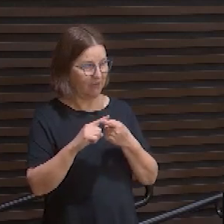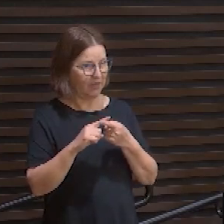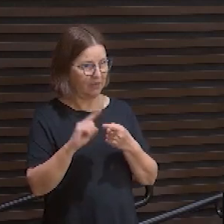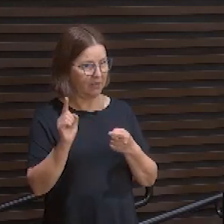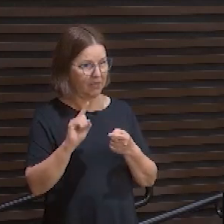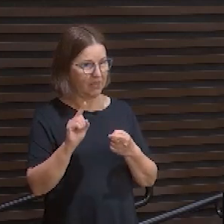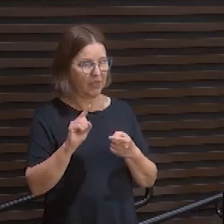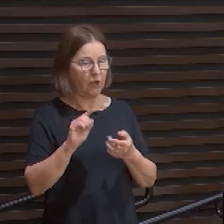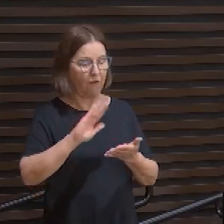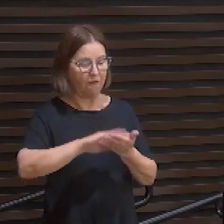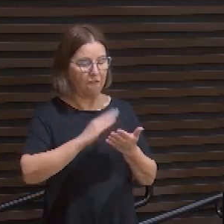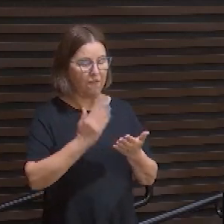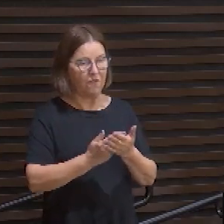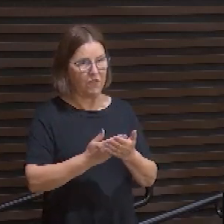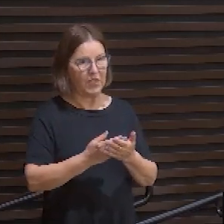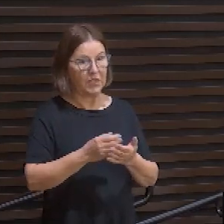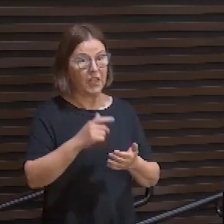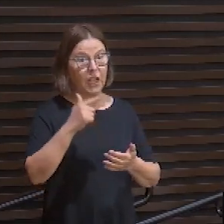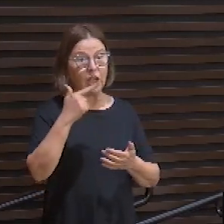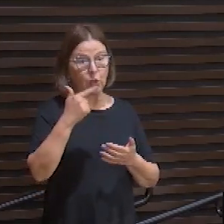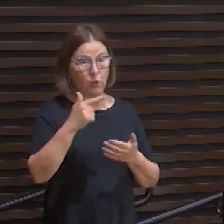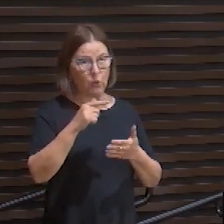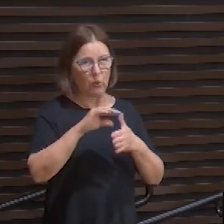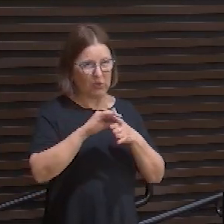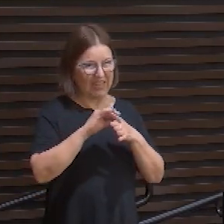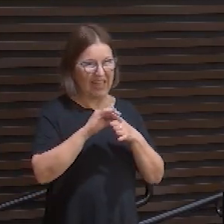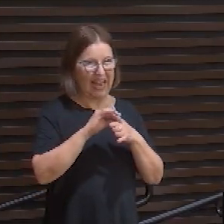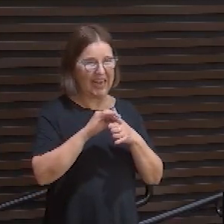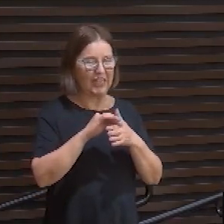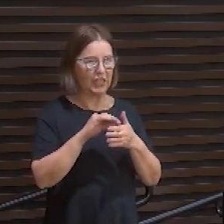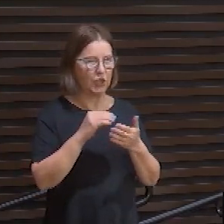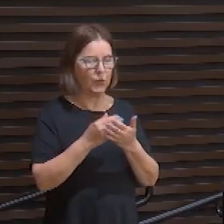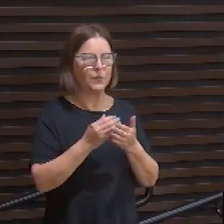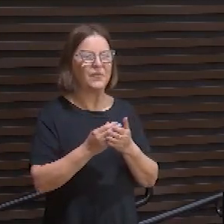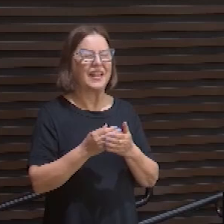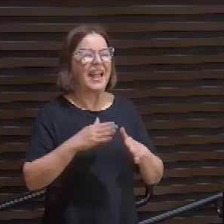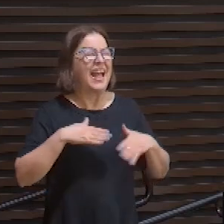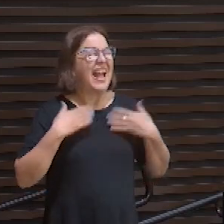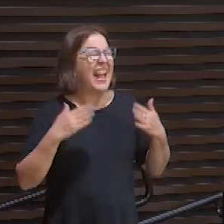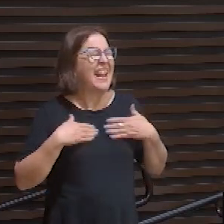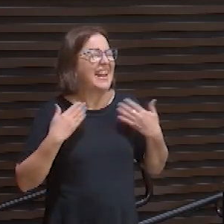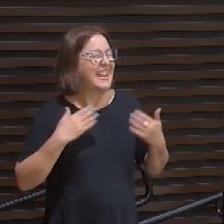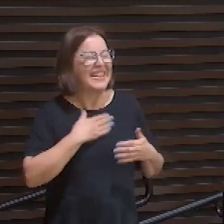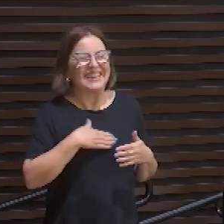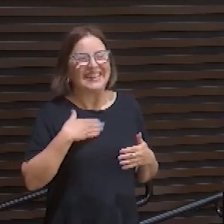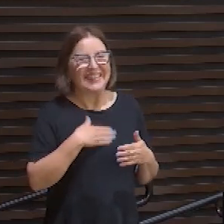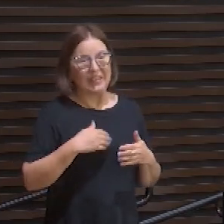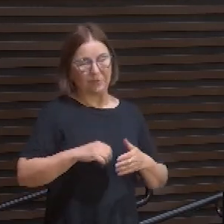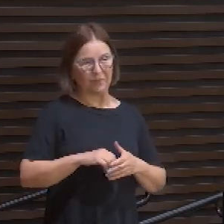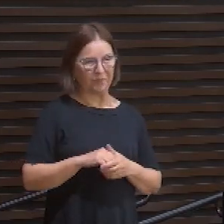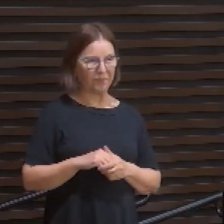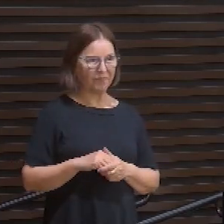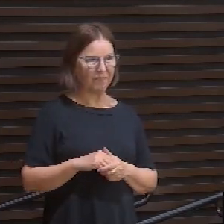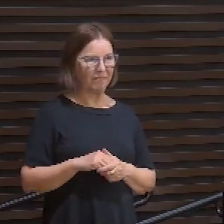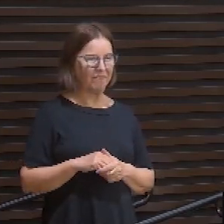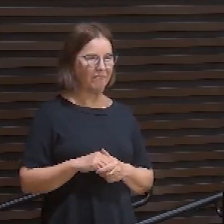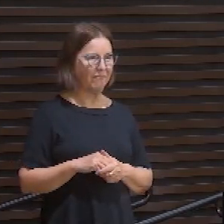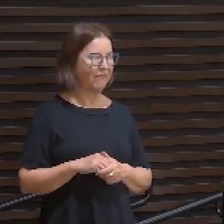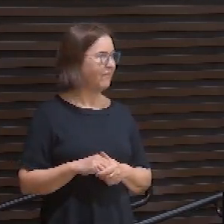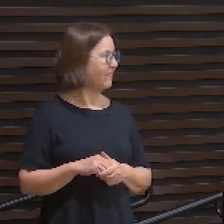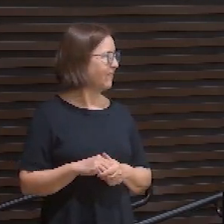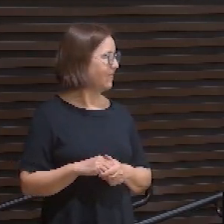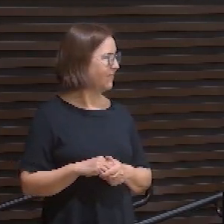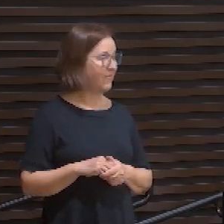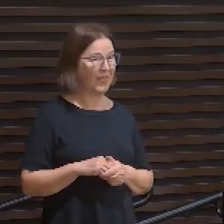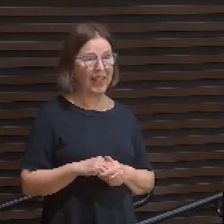Aprender, sim. Que alegria na casa, que prazer, que prazer. Ele diz, olha, os que